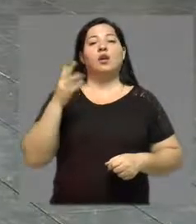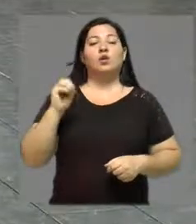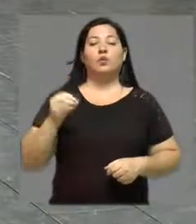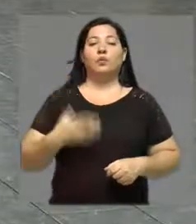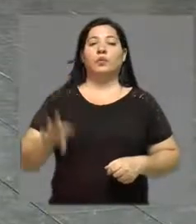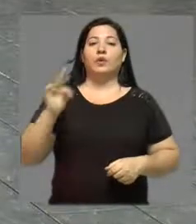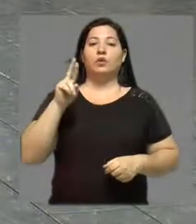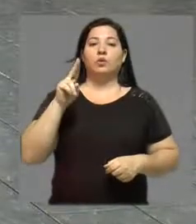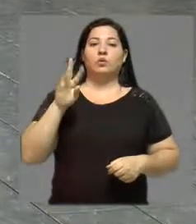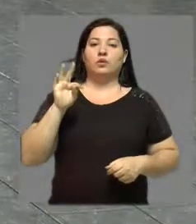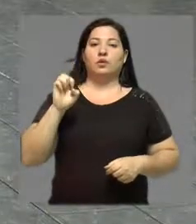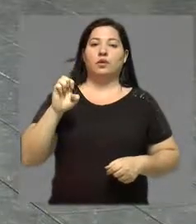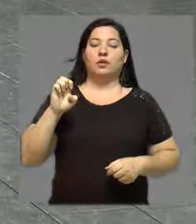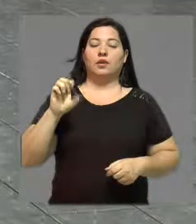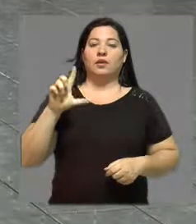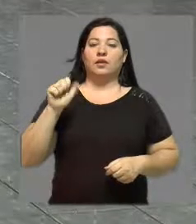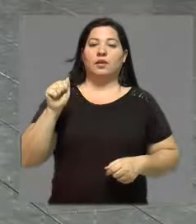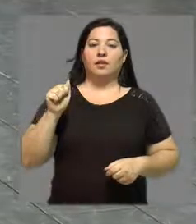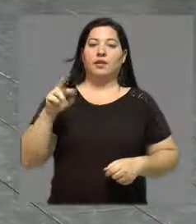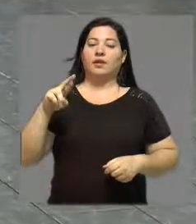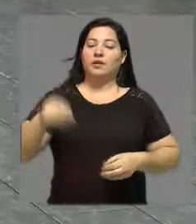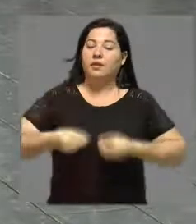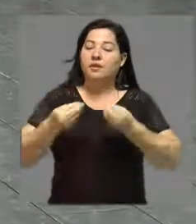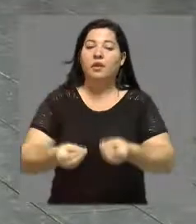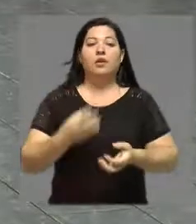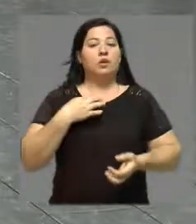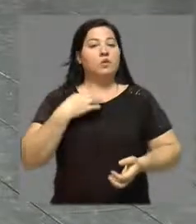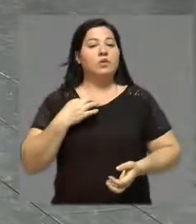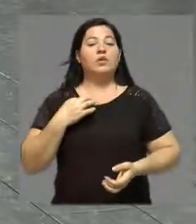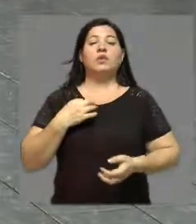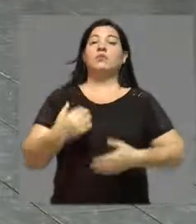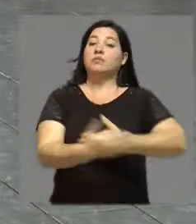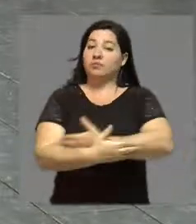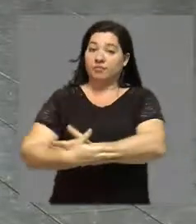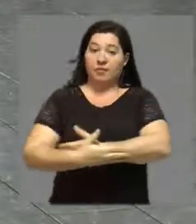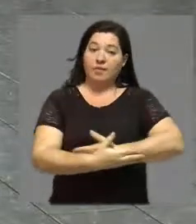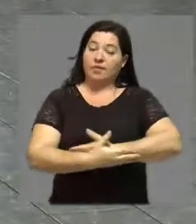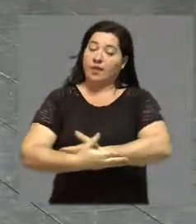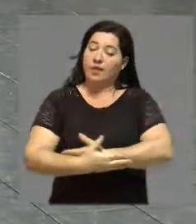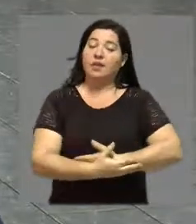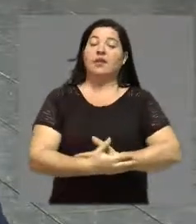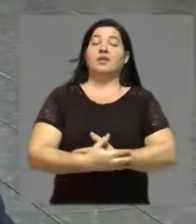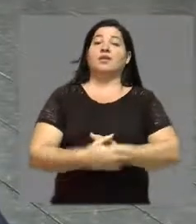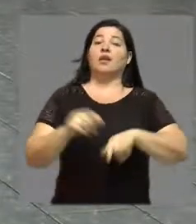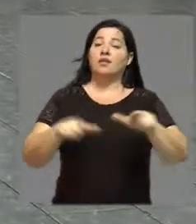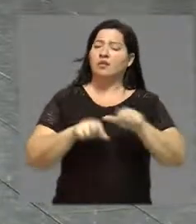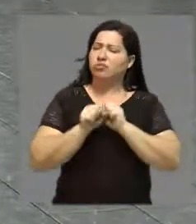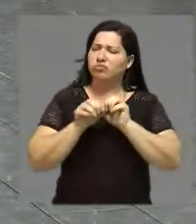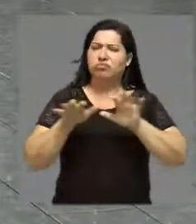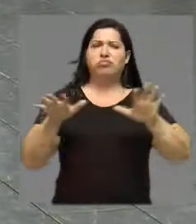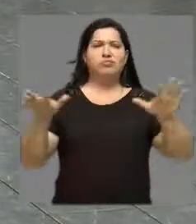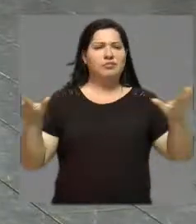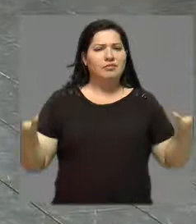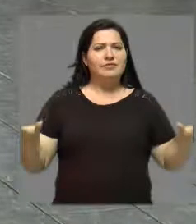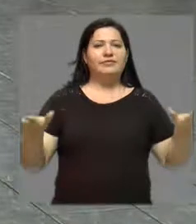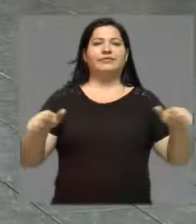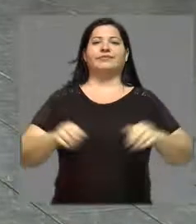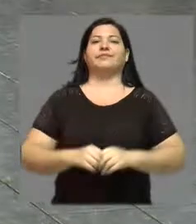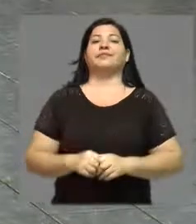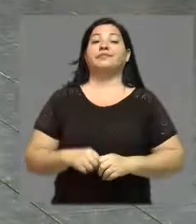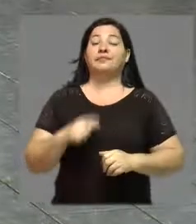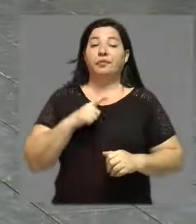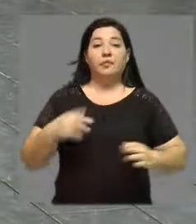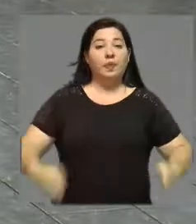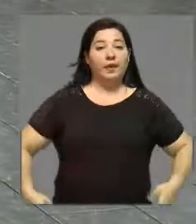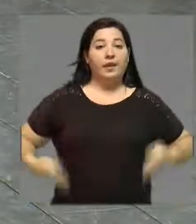as crianças, dando enxoval completo para as crianças, para os recém-nascidos. Então é um trabalho muito amplo, muito vasto. Tem aqui